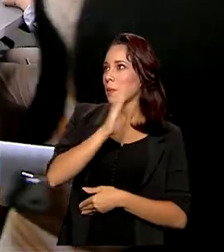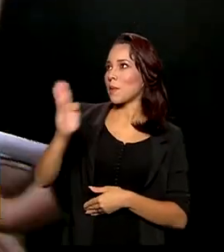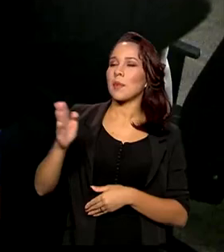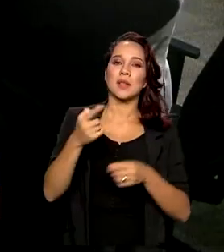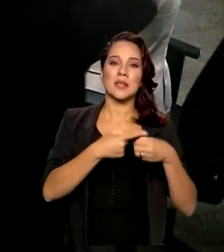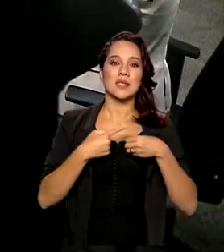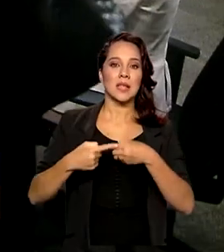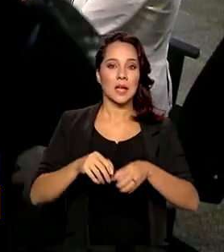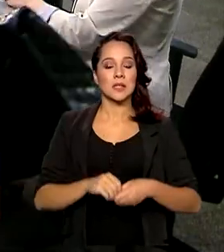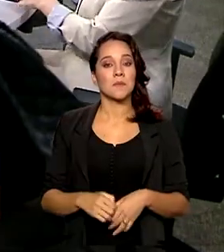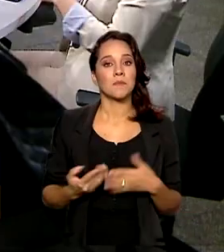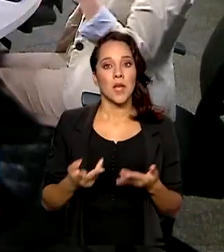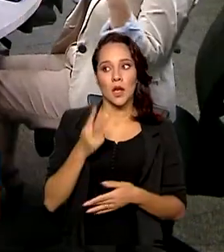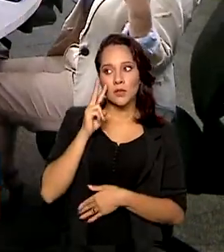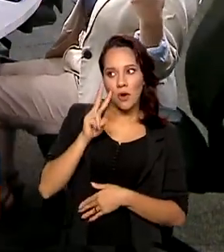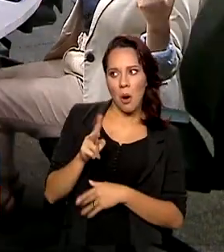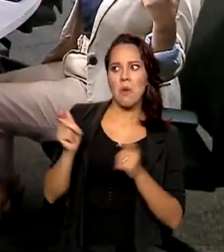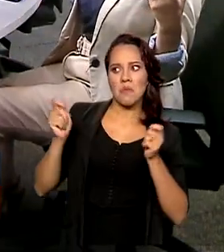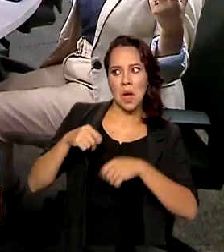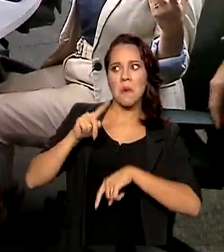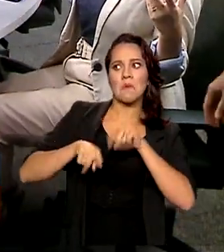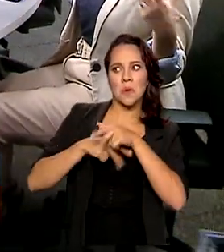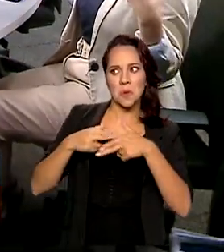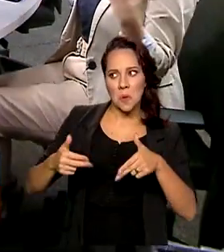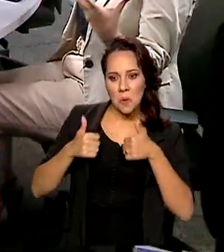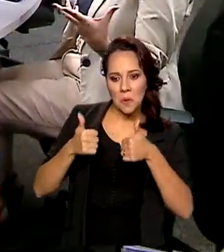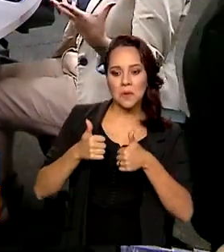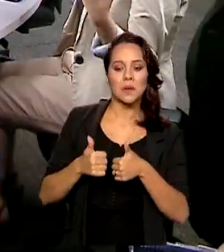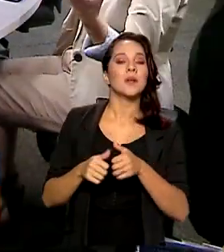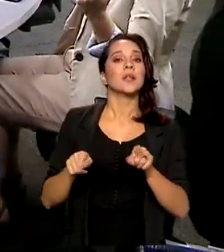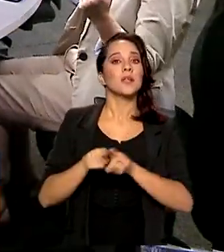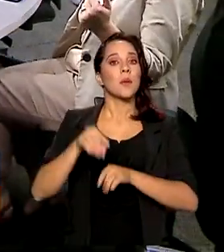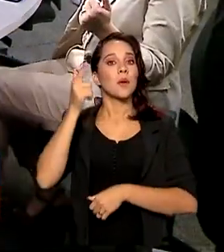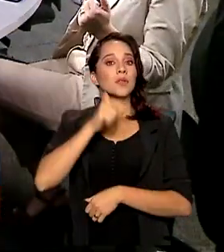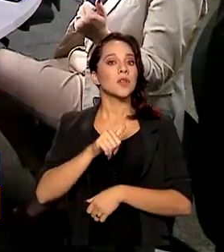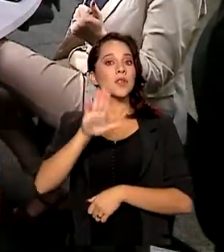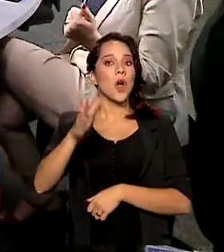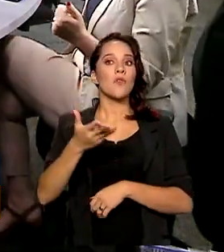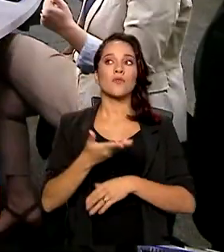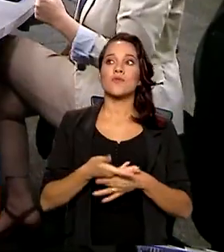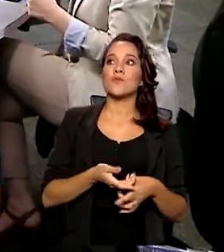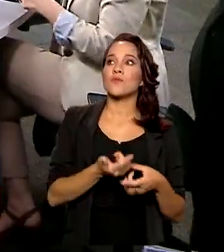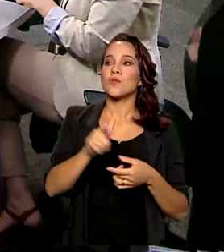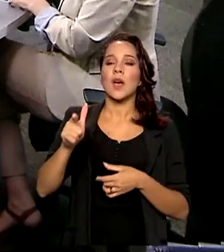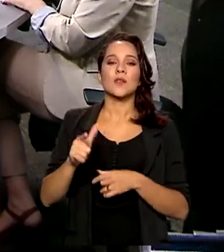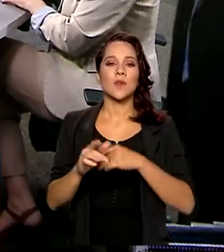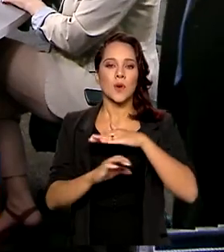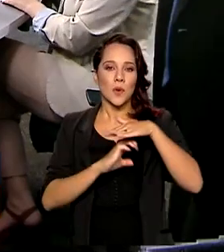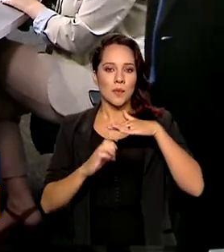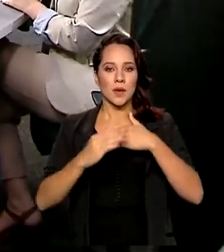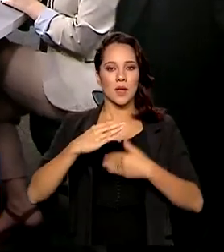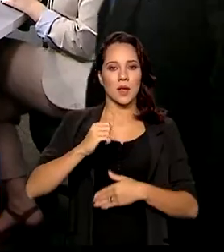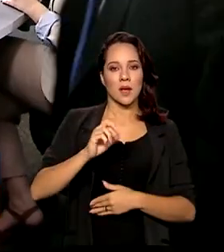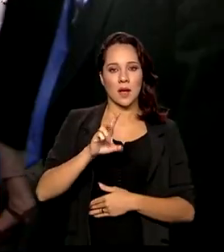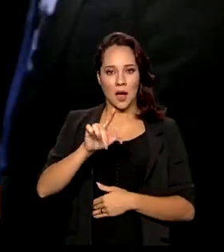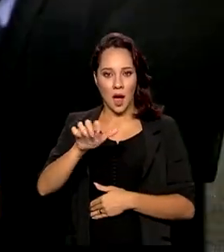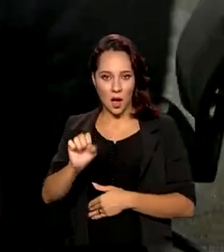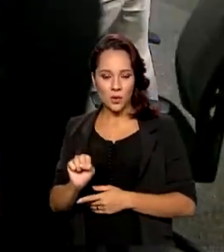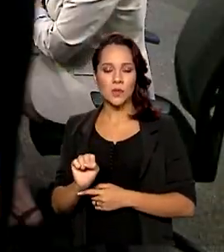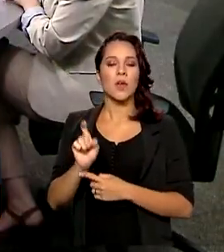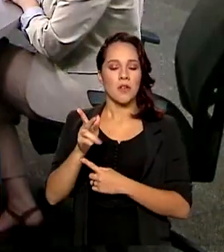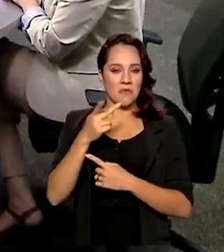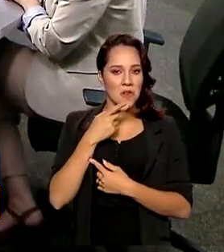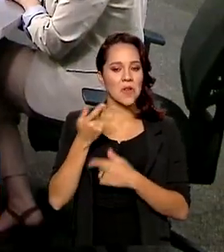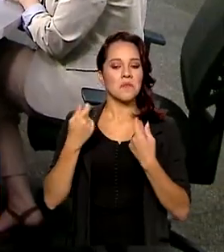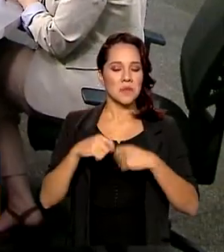da cidade. E de olho no potencial do produto e para alcançar novos mercados, o empresário Carlos Henrique Santos disse